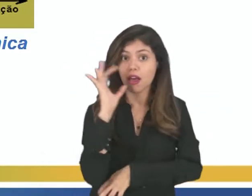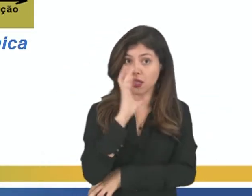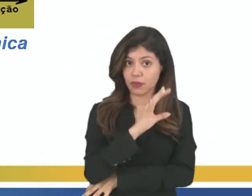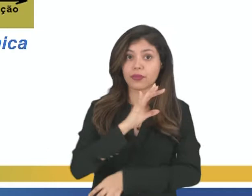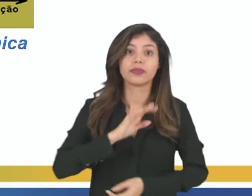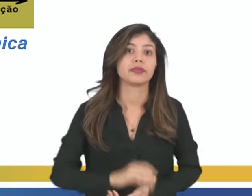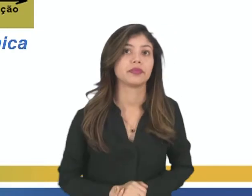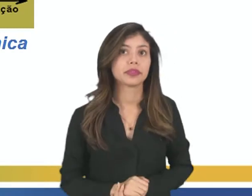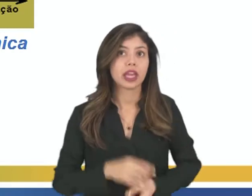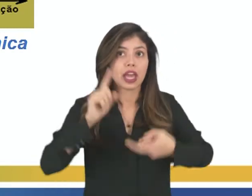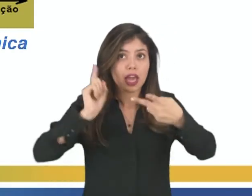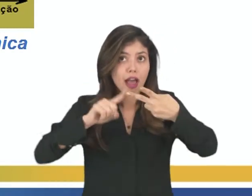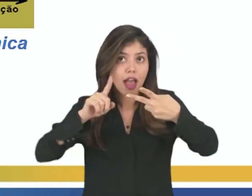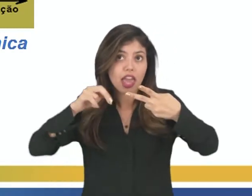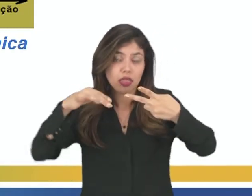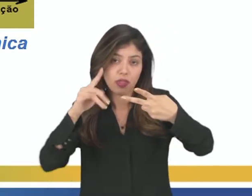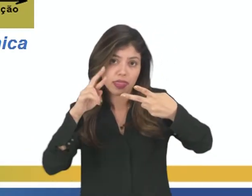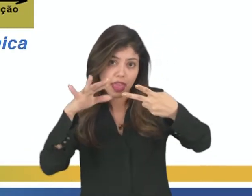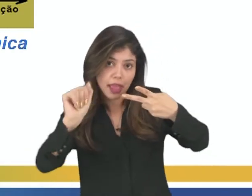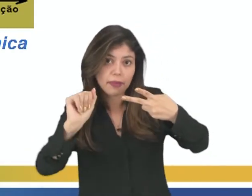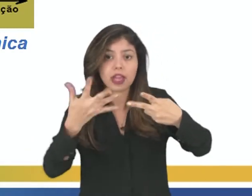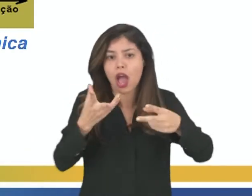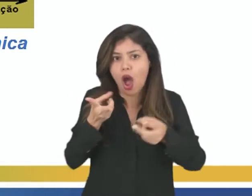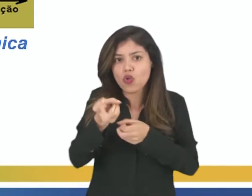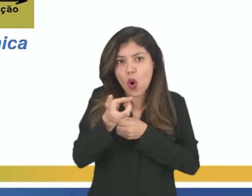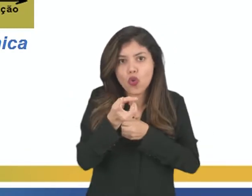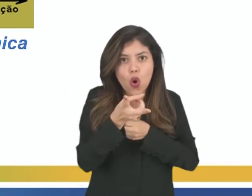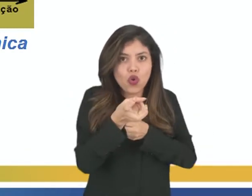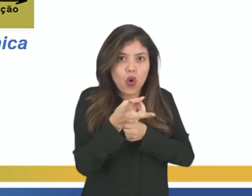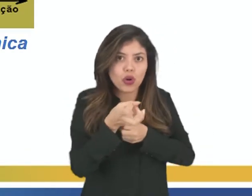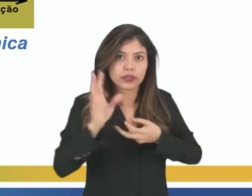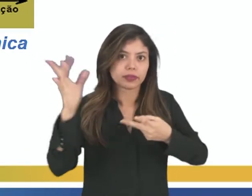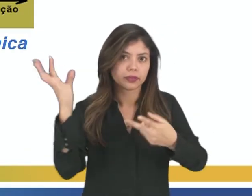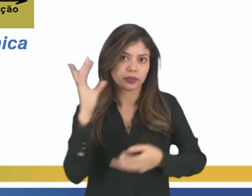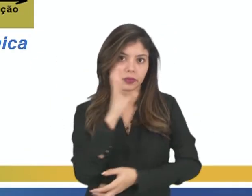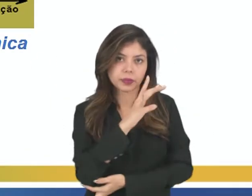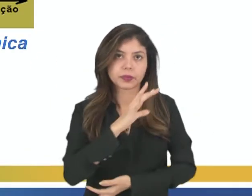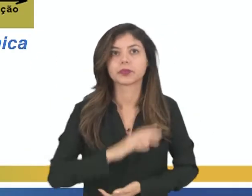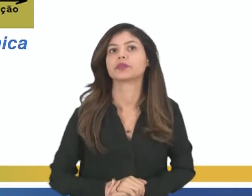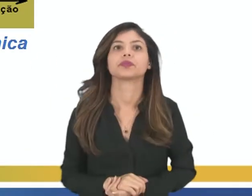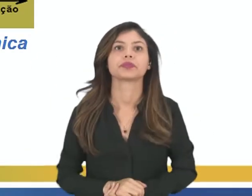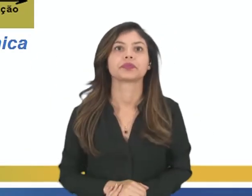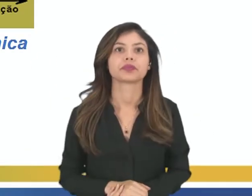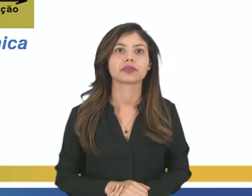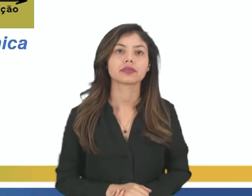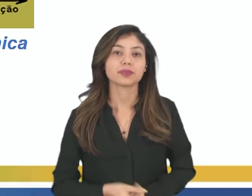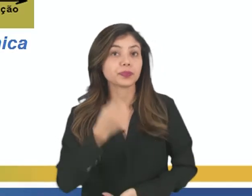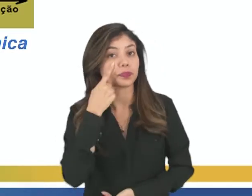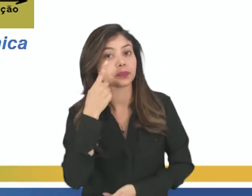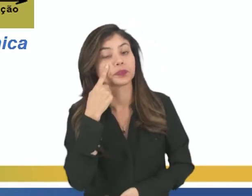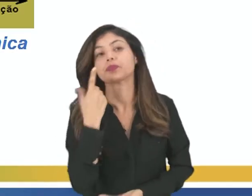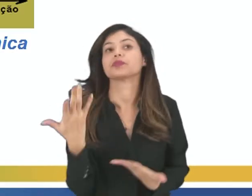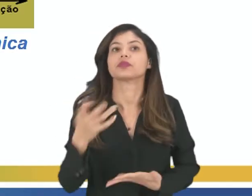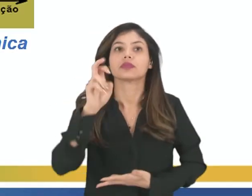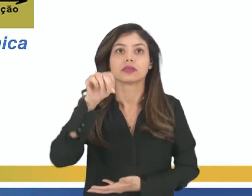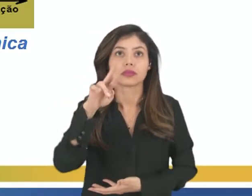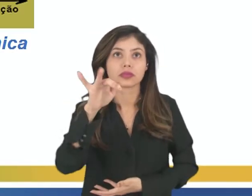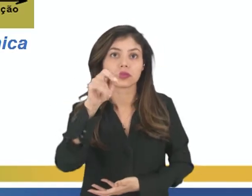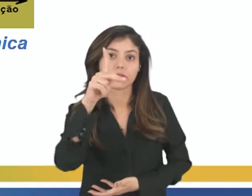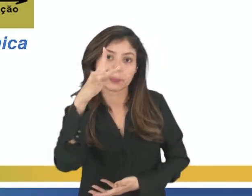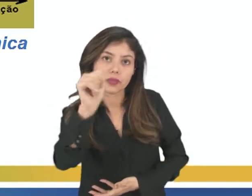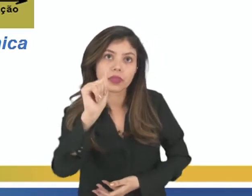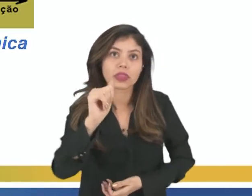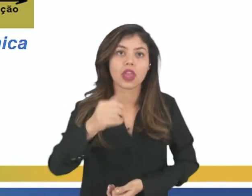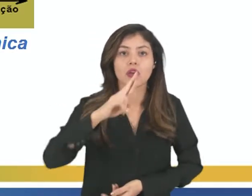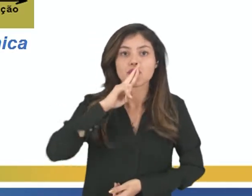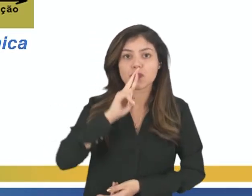aquela reação endotérmica que absorve calor. Então veja bem, a variação de entalpia, que é o